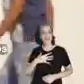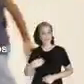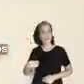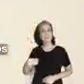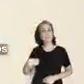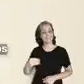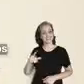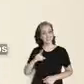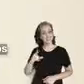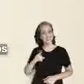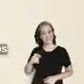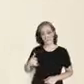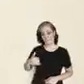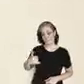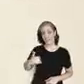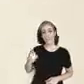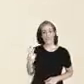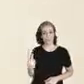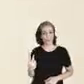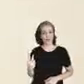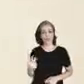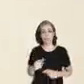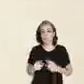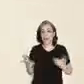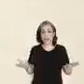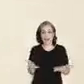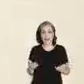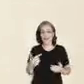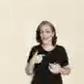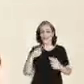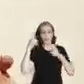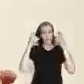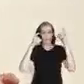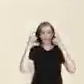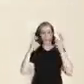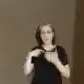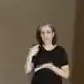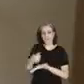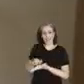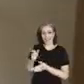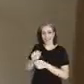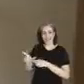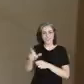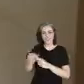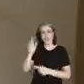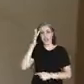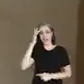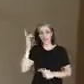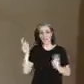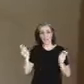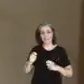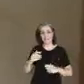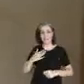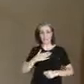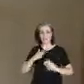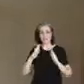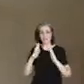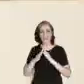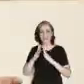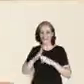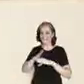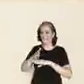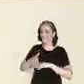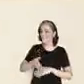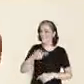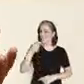uma filha de dois anos e agora eu não estou mais preocupada de pagar aluguel. Amanhã mesmo eu já posso abrir a porta da minha casa e